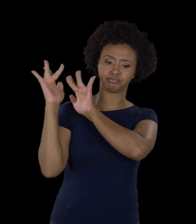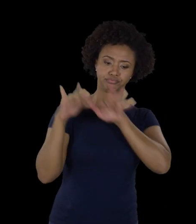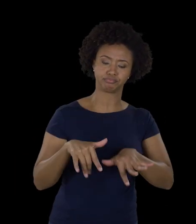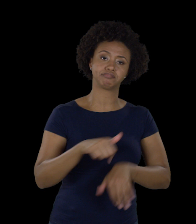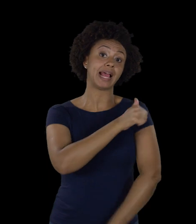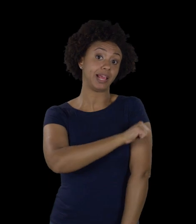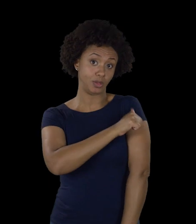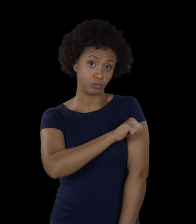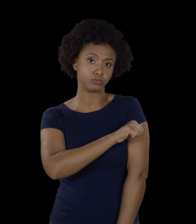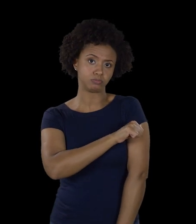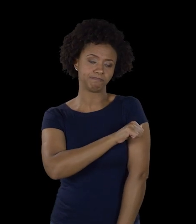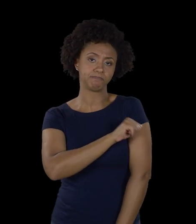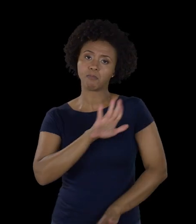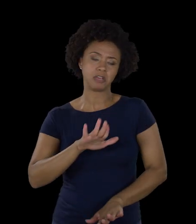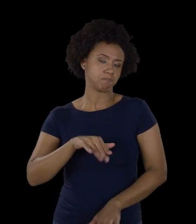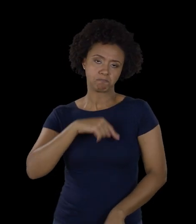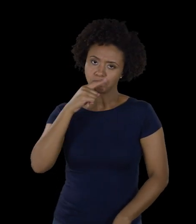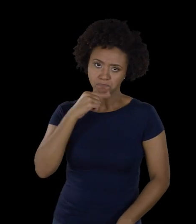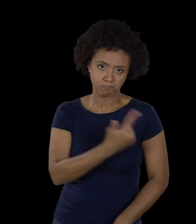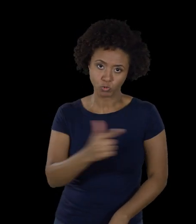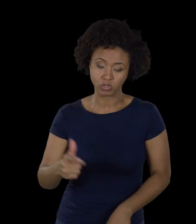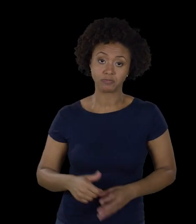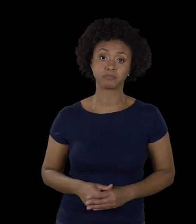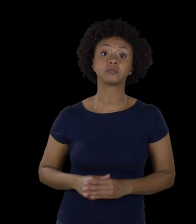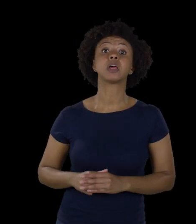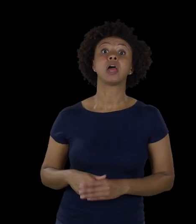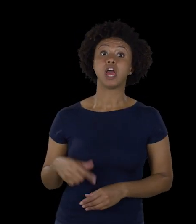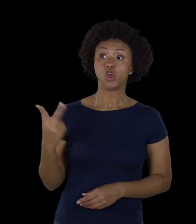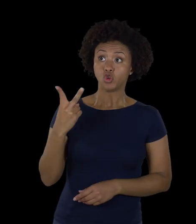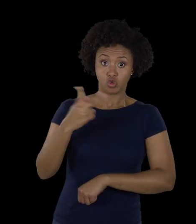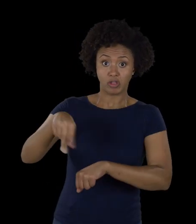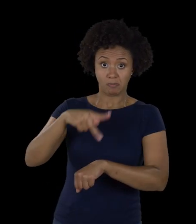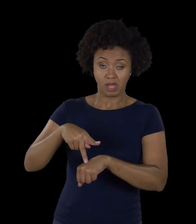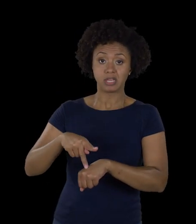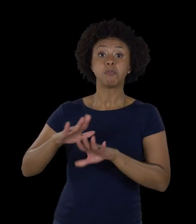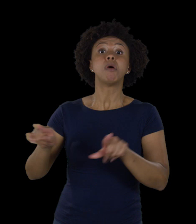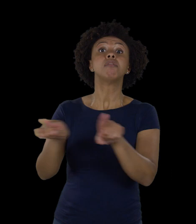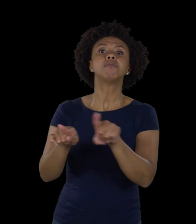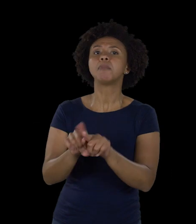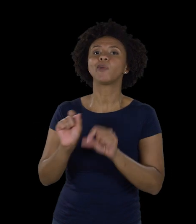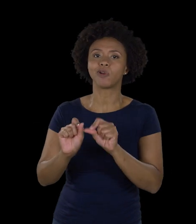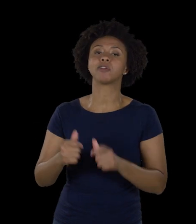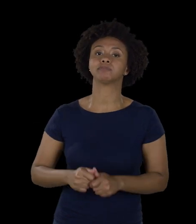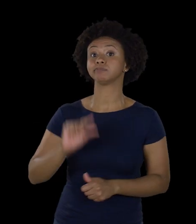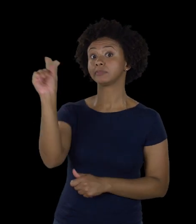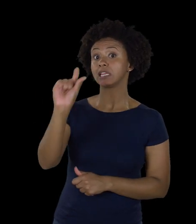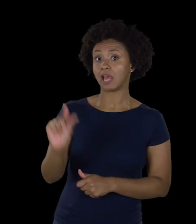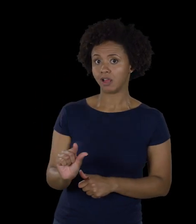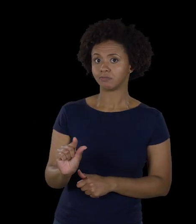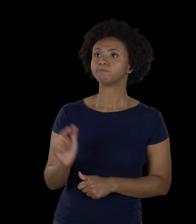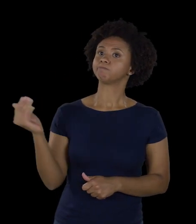Janeiro. Depois também, no esteio dessas duas imigrações, foram chegados os primeiros